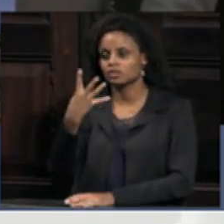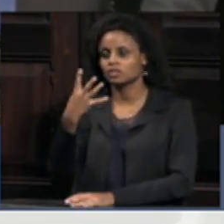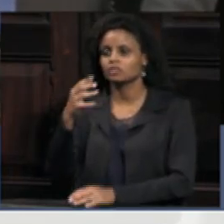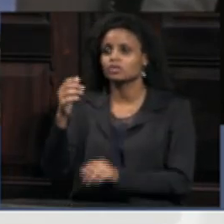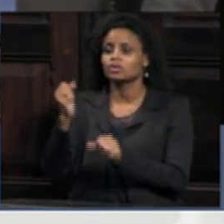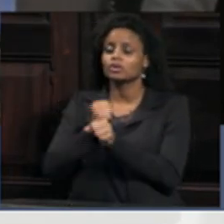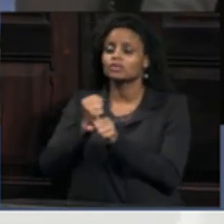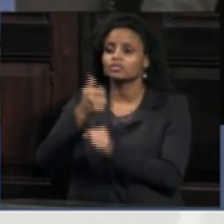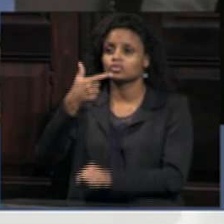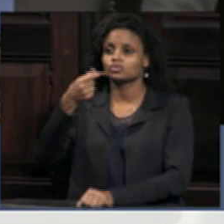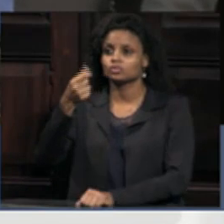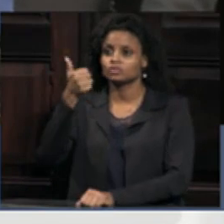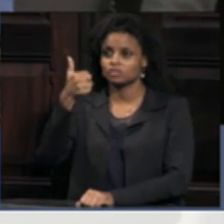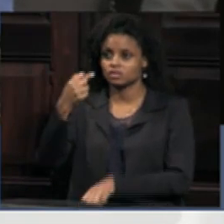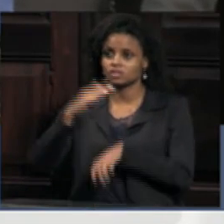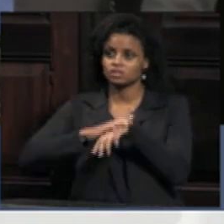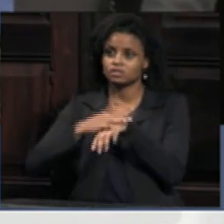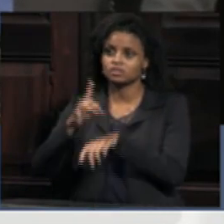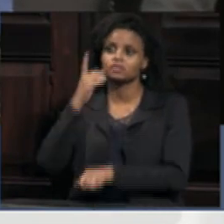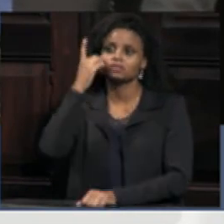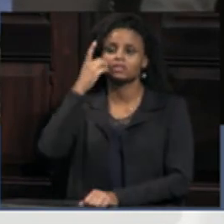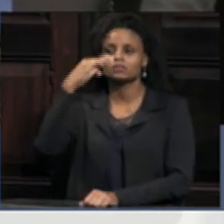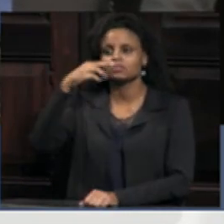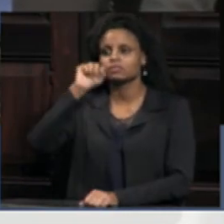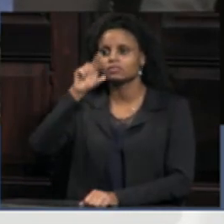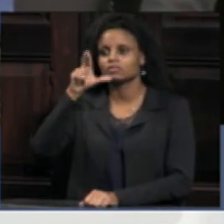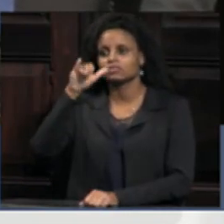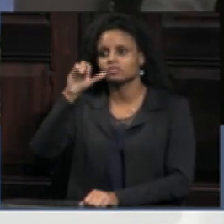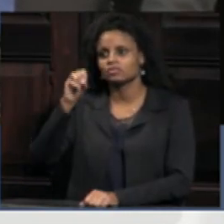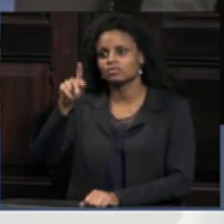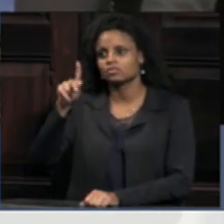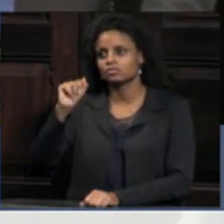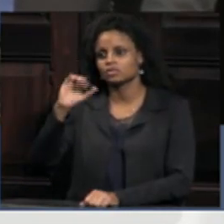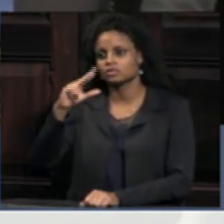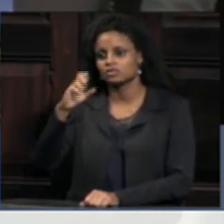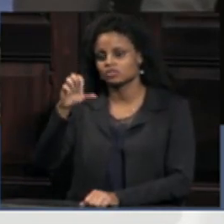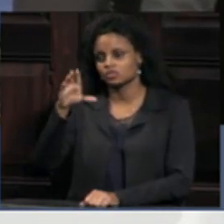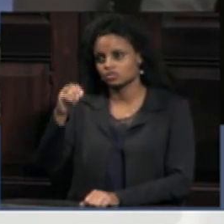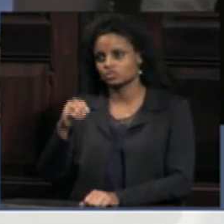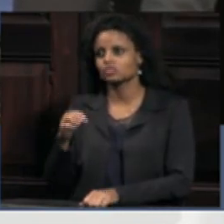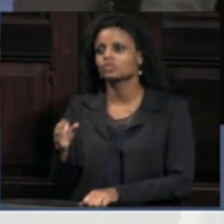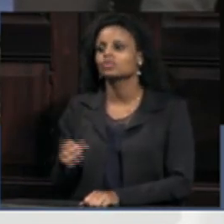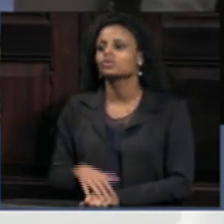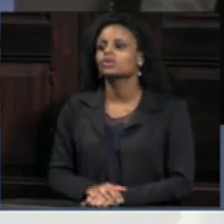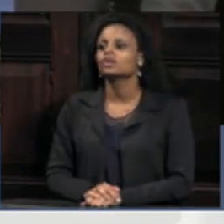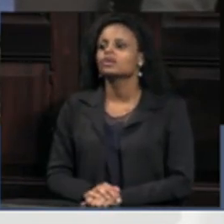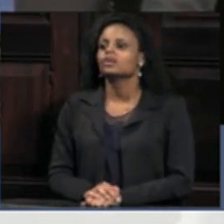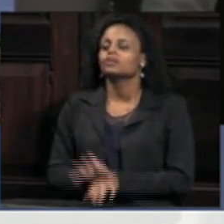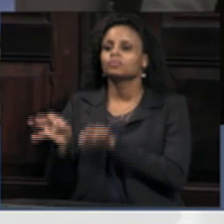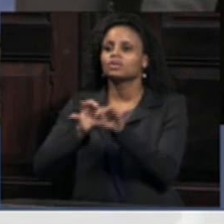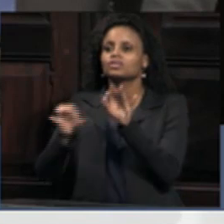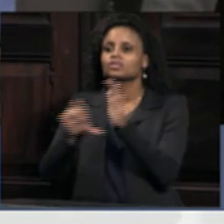2464A/2017, de autoria do deputado Márcio Pacheco. Veto total oposto ao projeto de lei